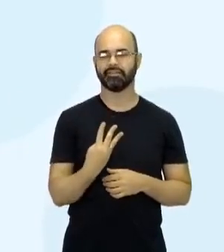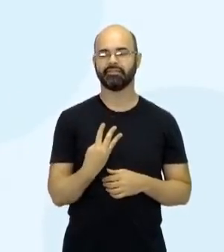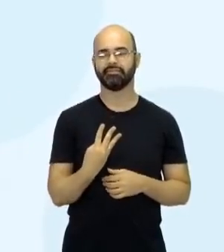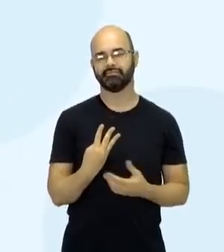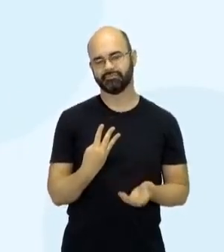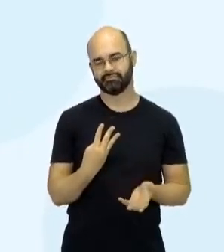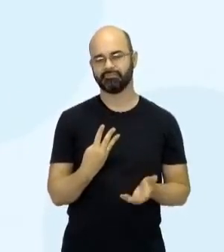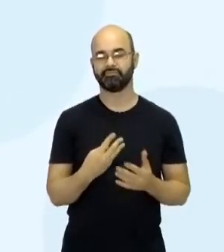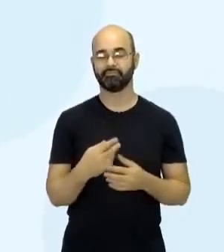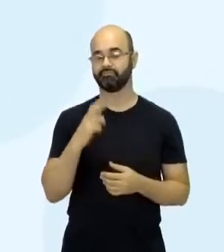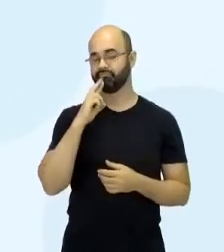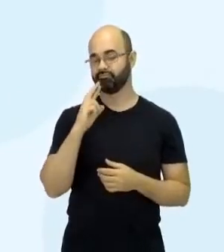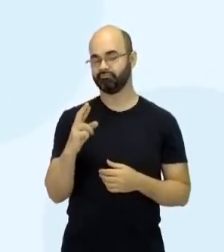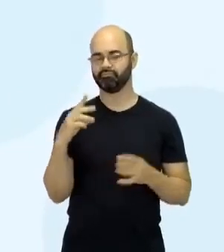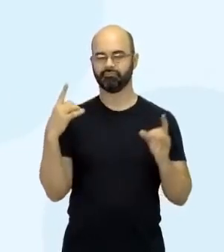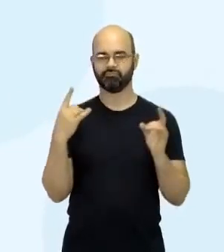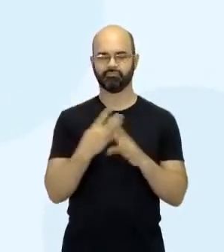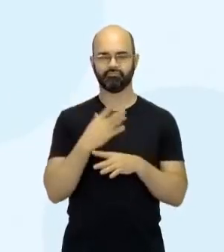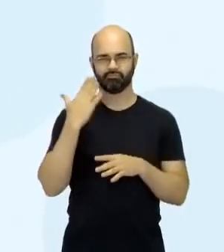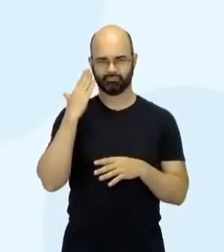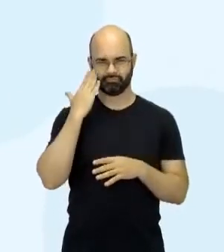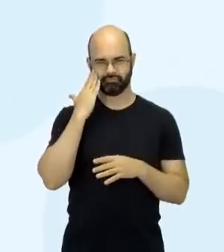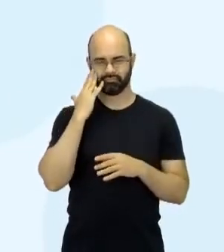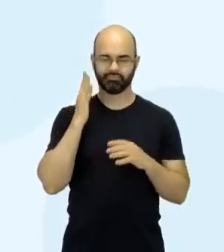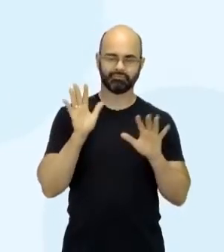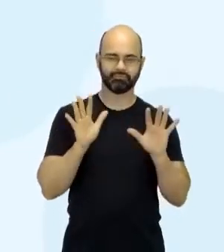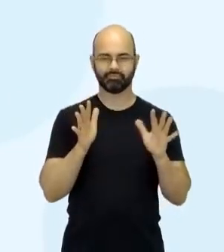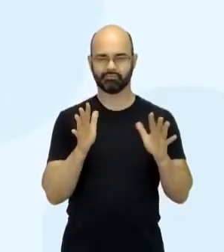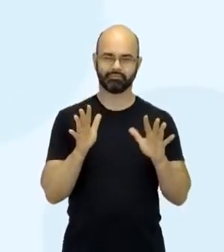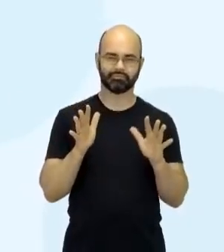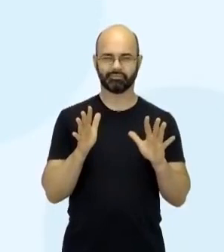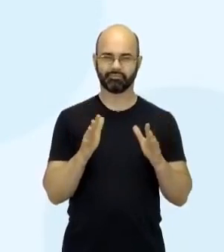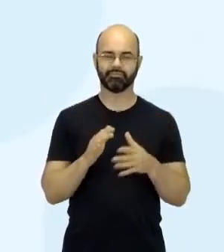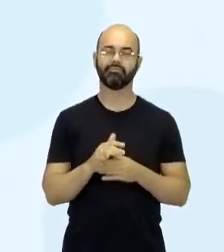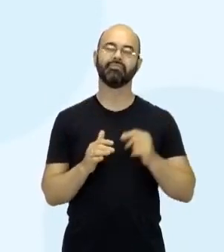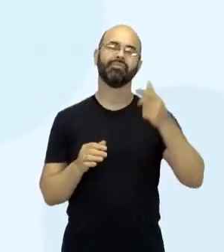como resolução. Beleza? Então, é uma ideia aí que ontem,